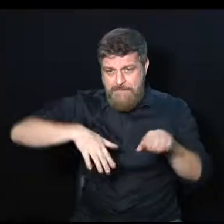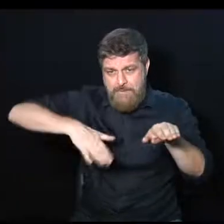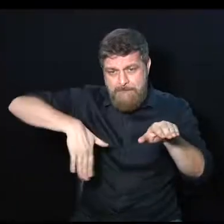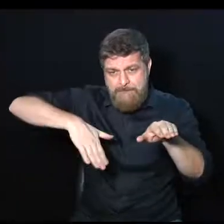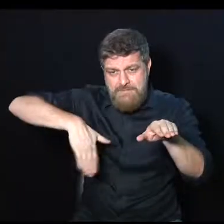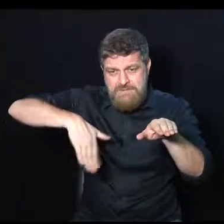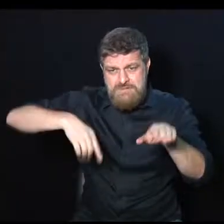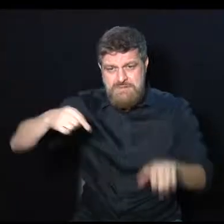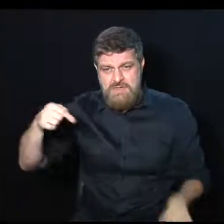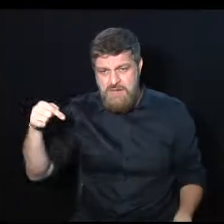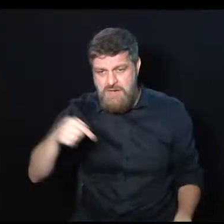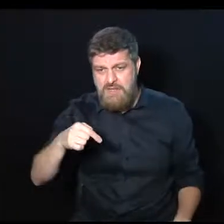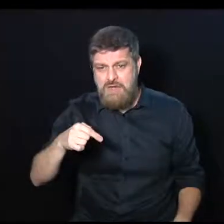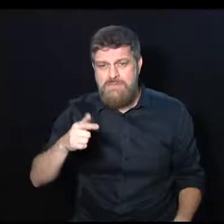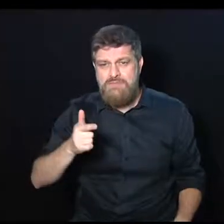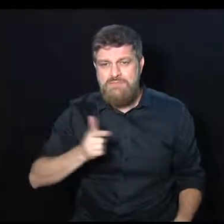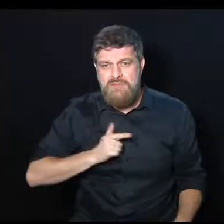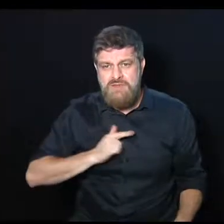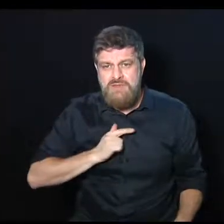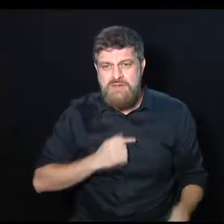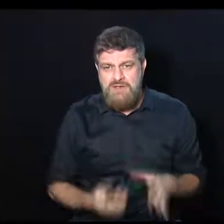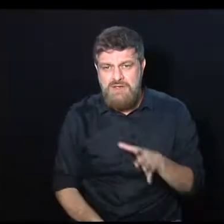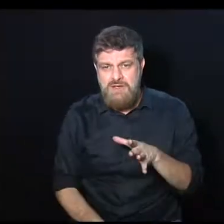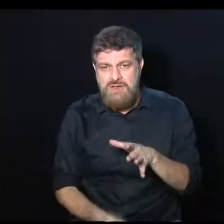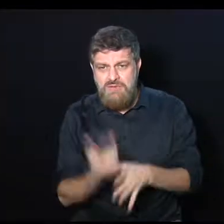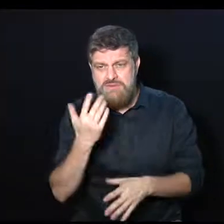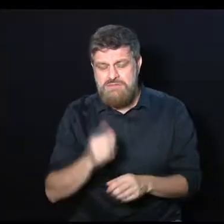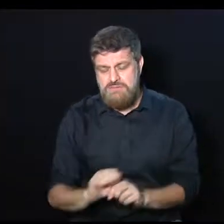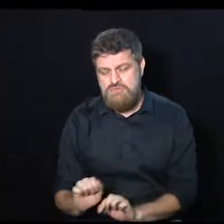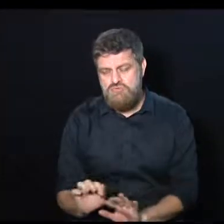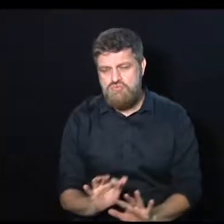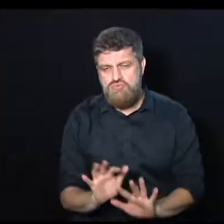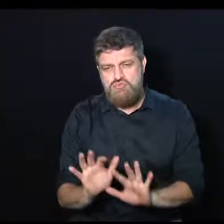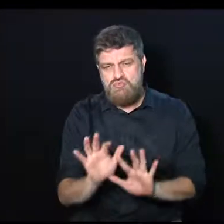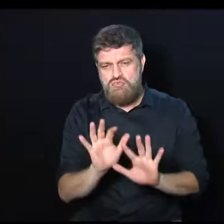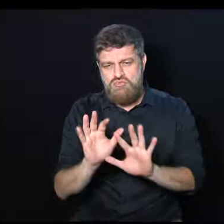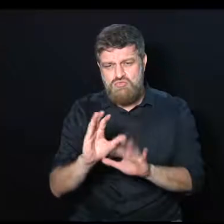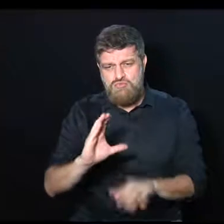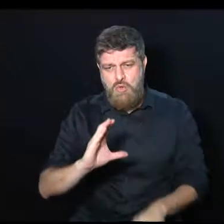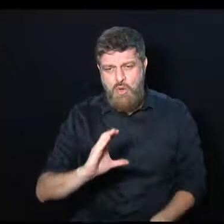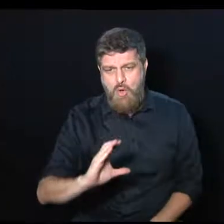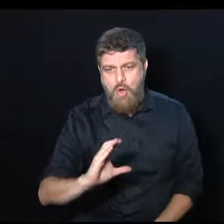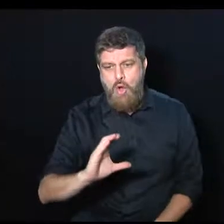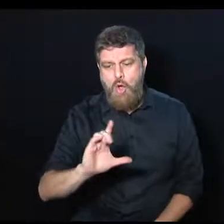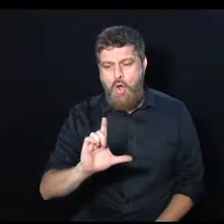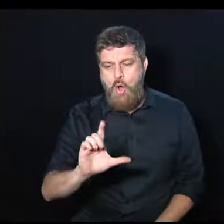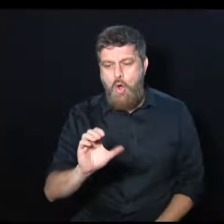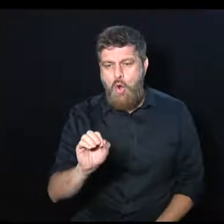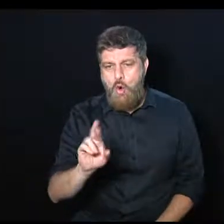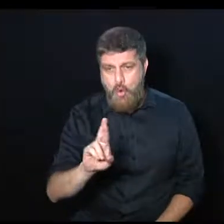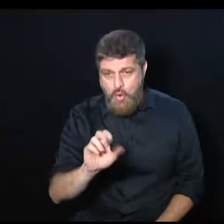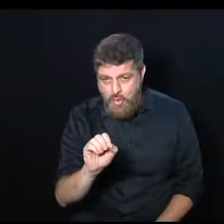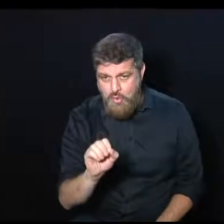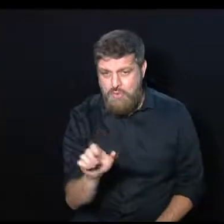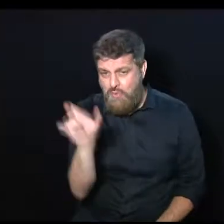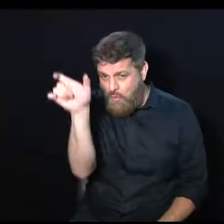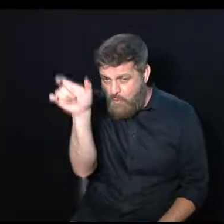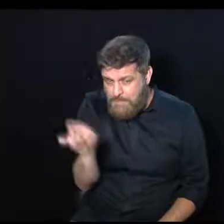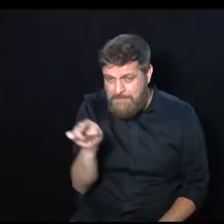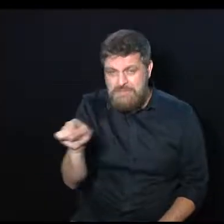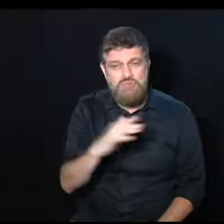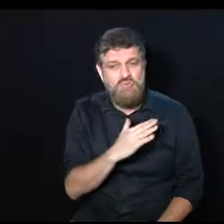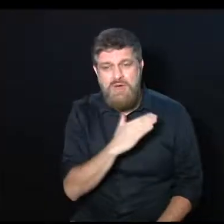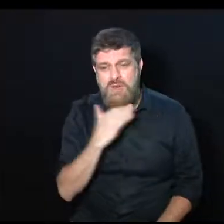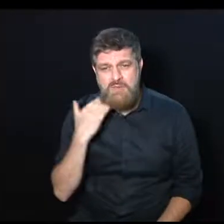onde ocorreu uma liberação maciça de gás cloro durante o tratamento da piscina, e, infelizmente, um dos expostos faleceu em torno